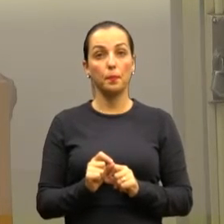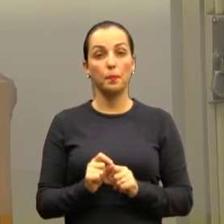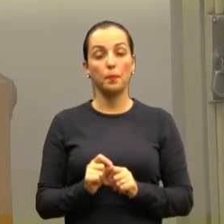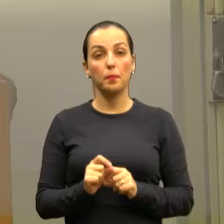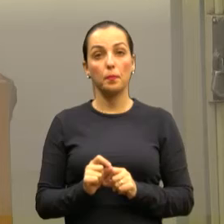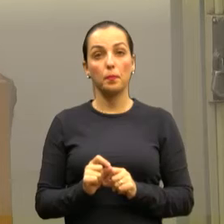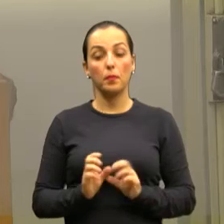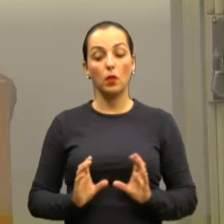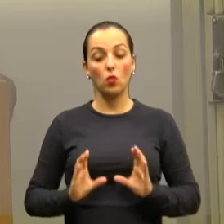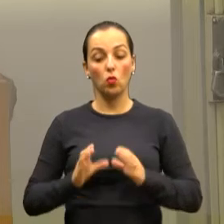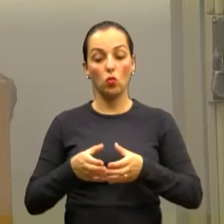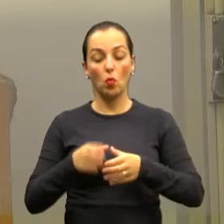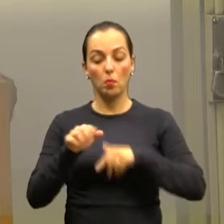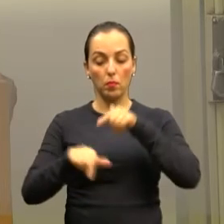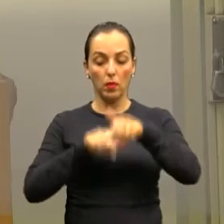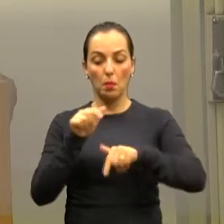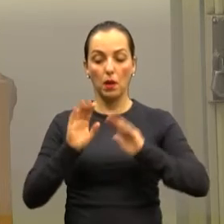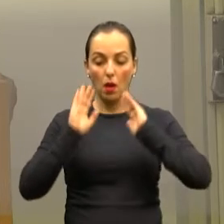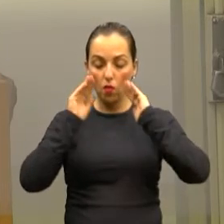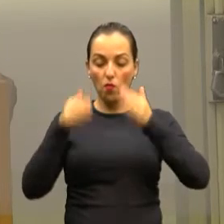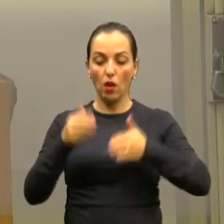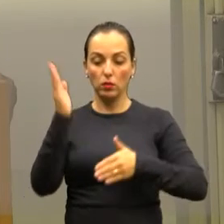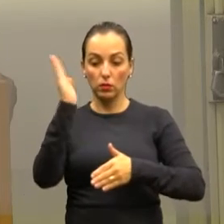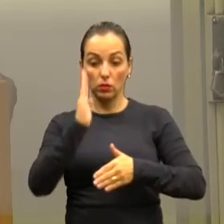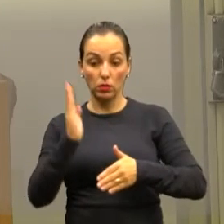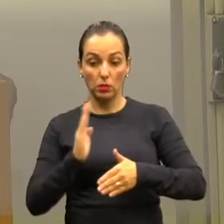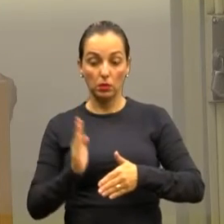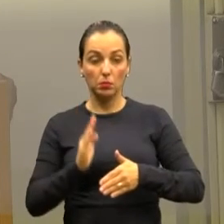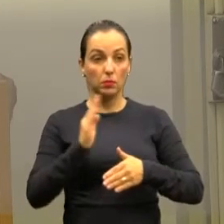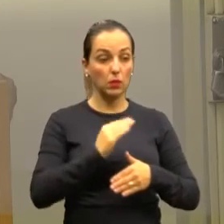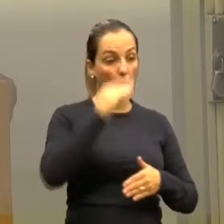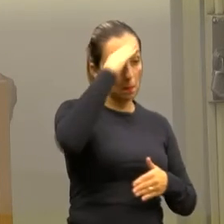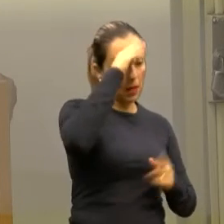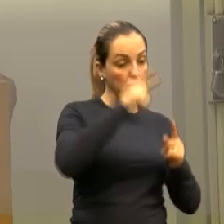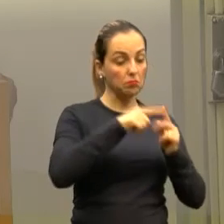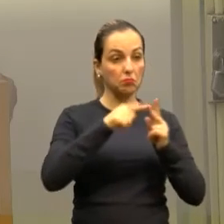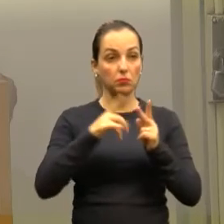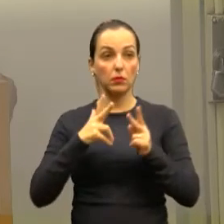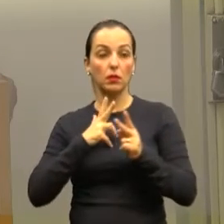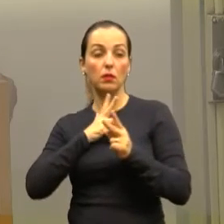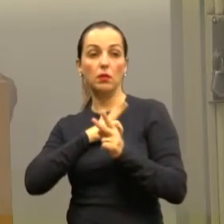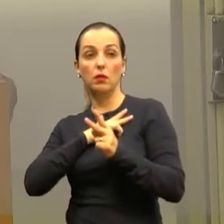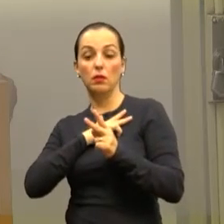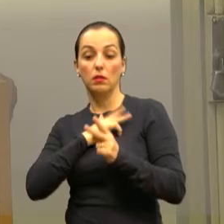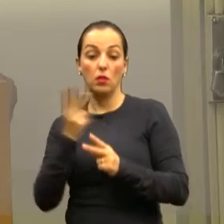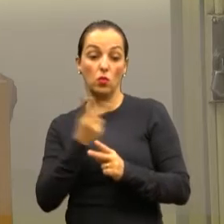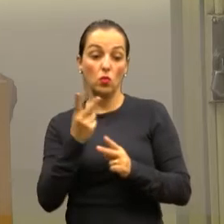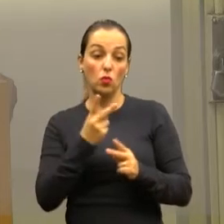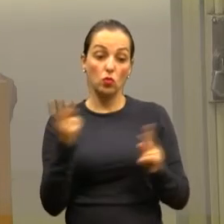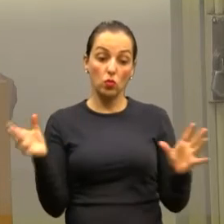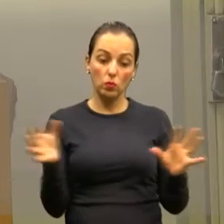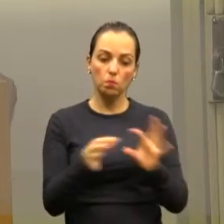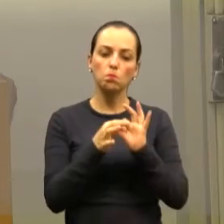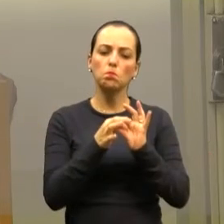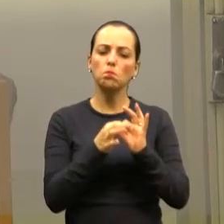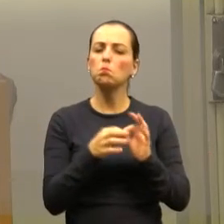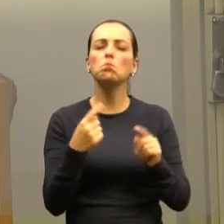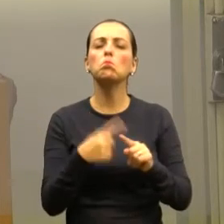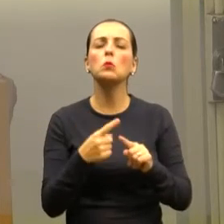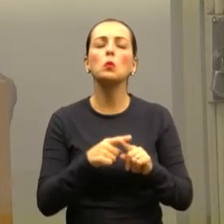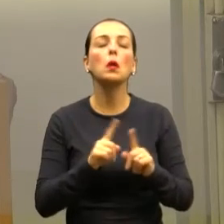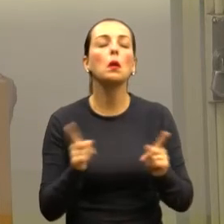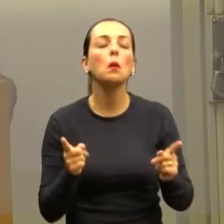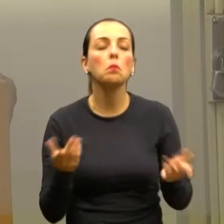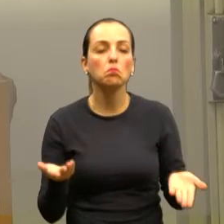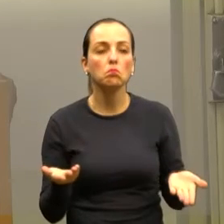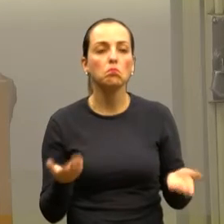Trabalhando em prol do Brasil Jair bolsonaro e Luiz Inácio Lula da Silva juntos E por que não